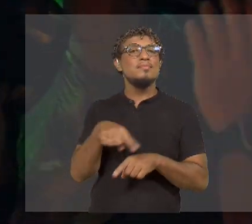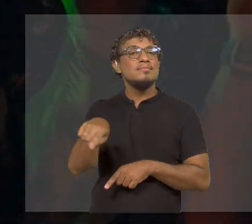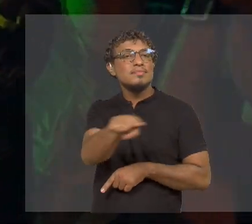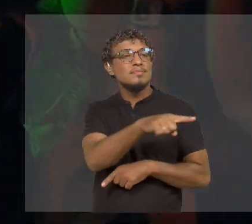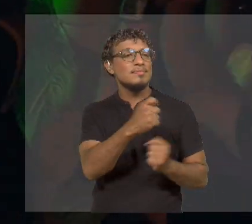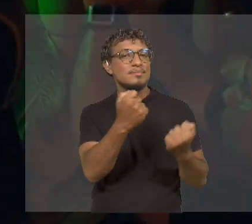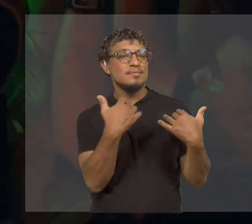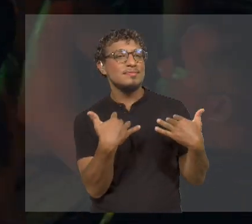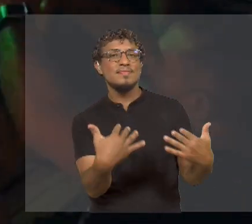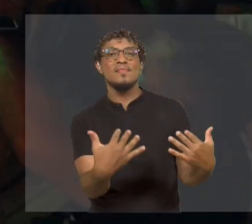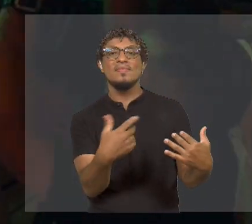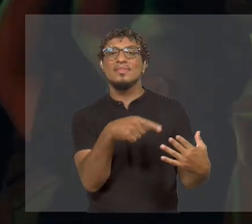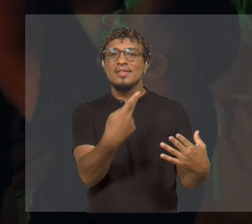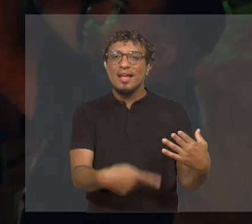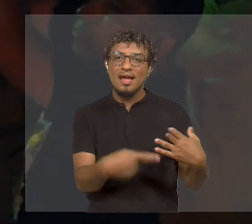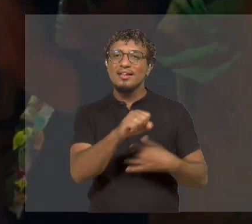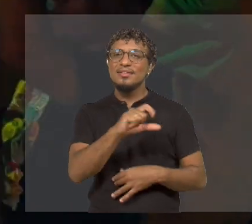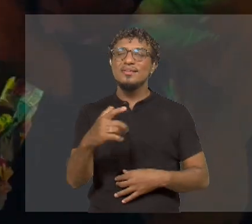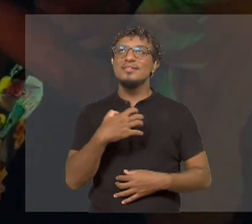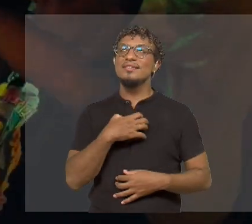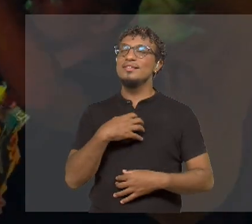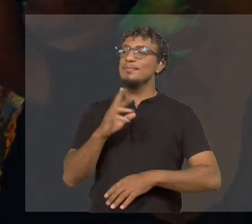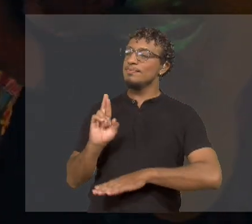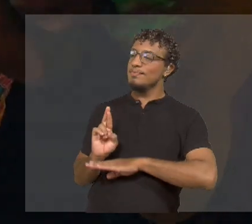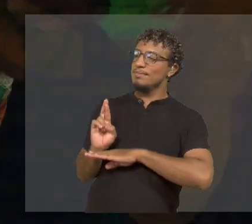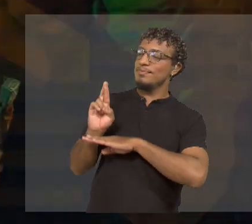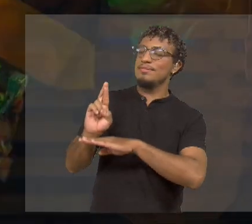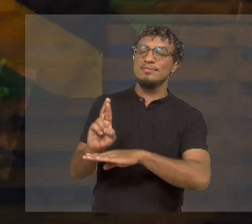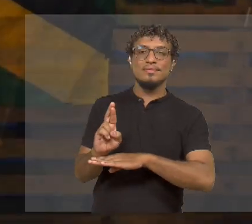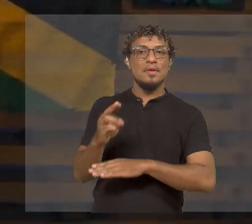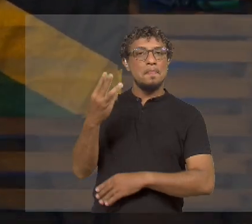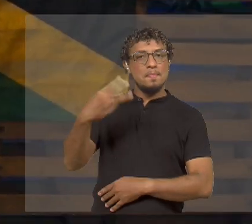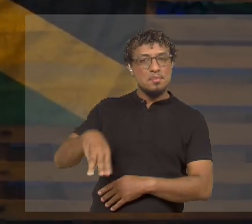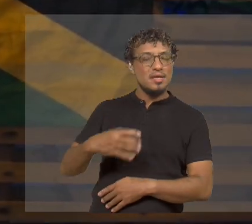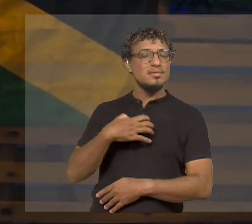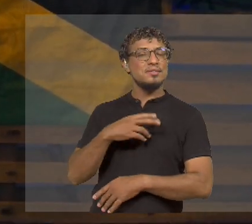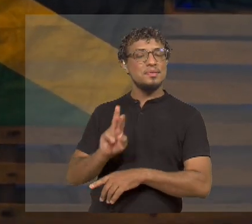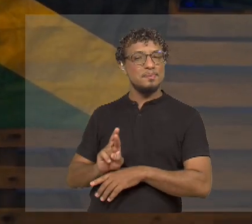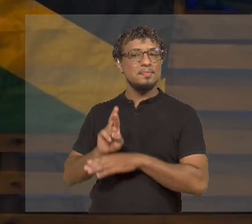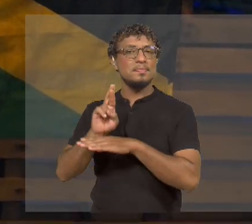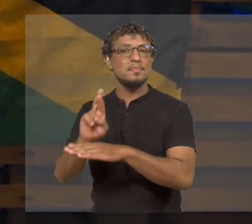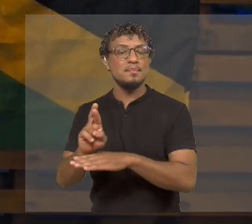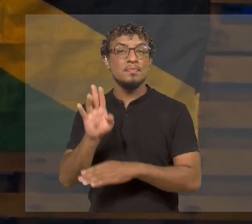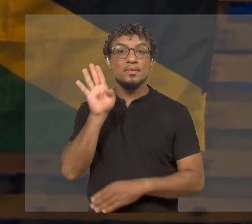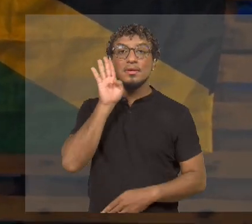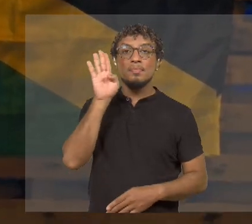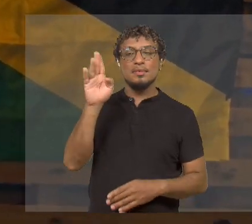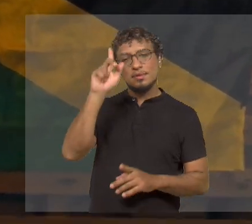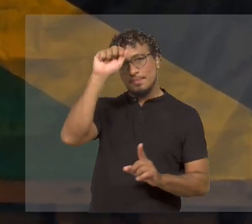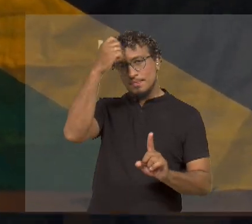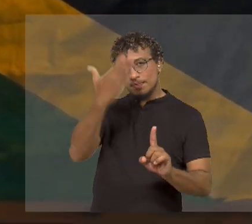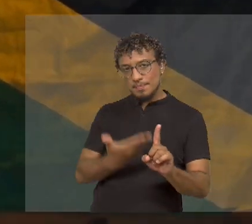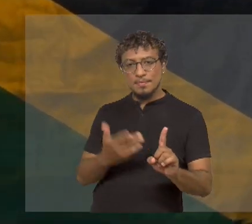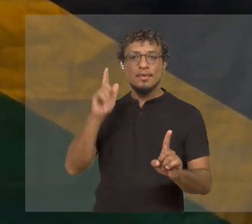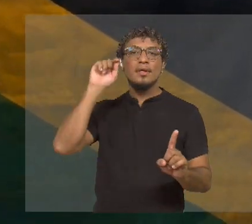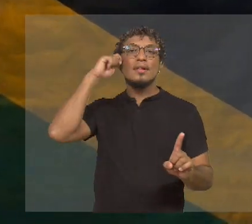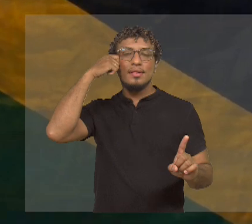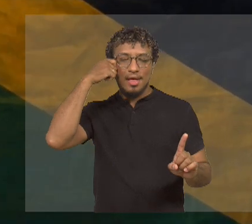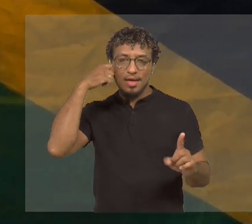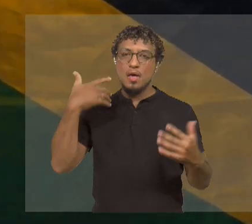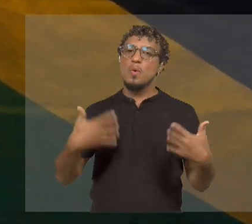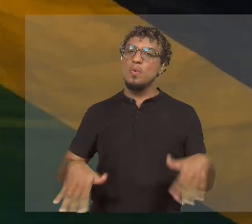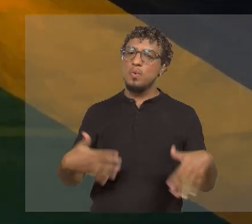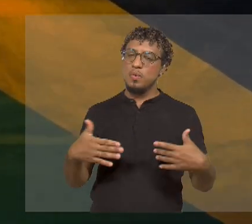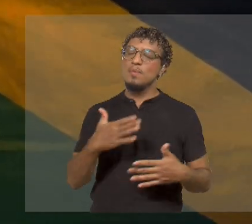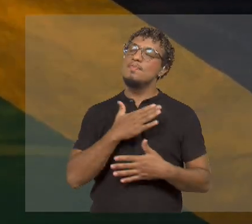galera de São Luís se sentir representada, a galera do Maranhão também se sentir representada, sabe? Tipo, principalmente a homenagem que a gente fez com a Nega Glícia, que